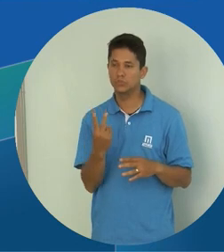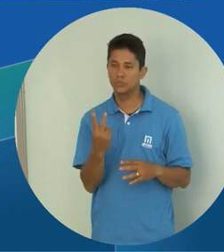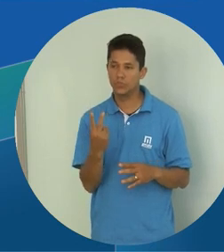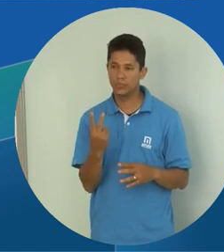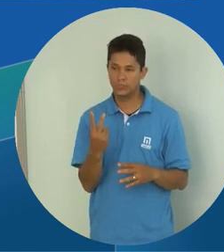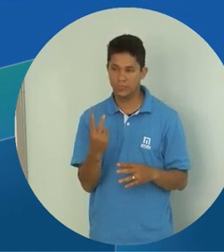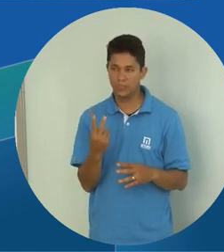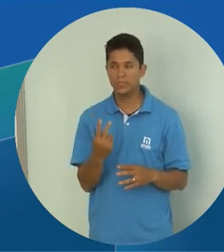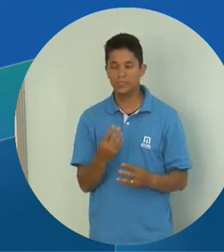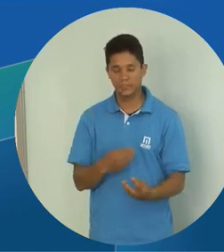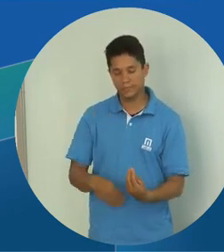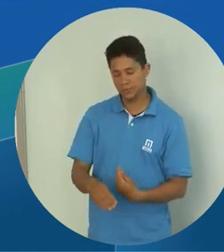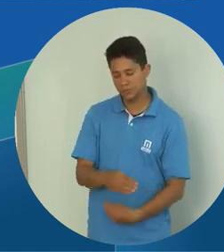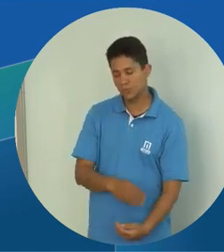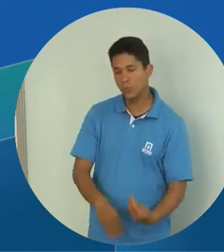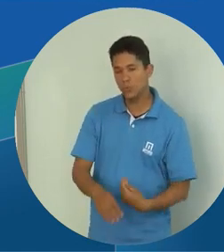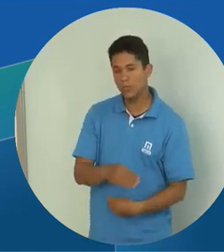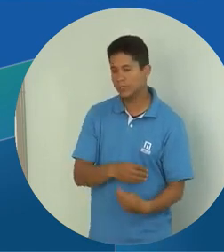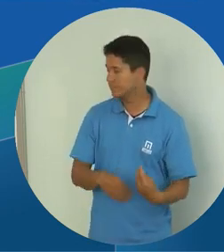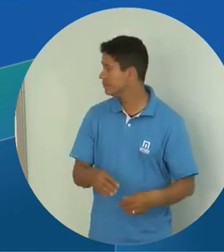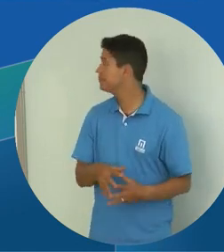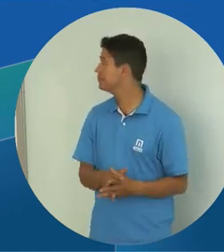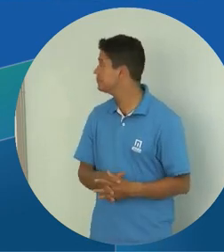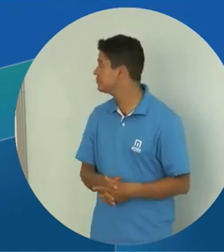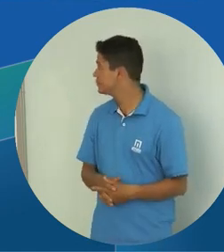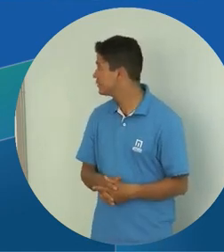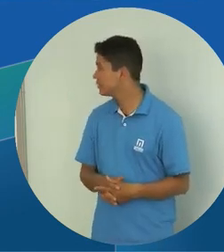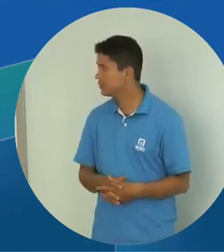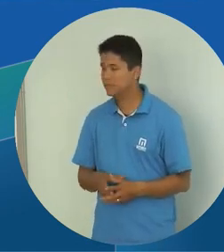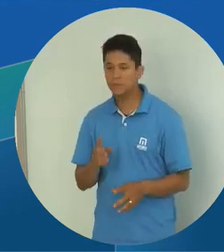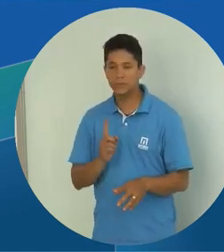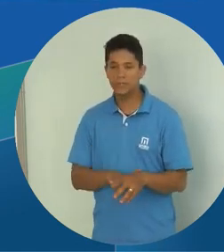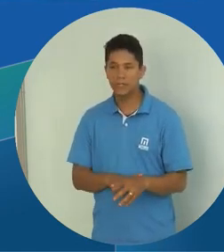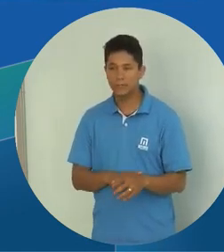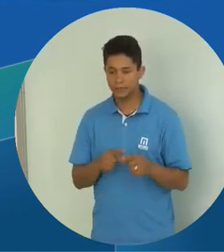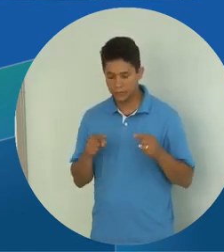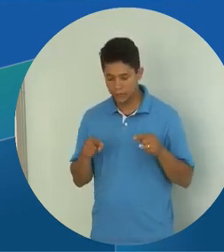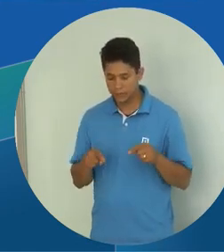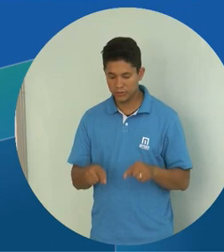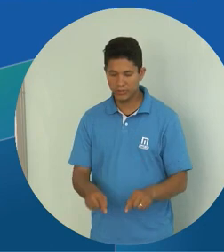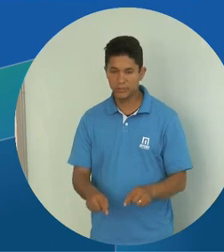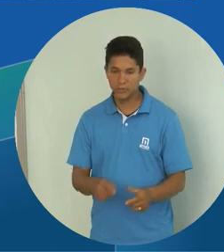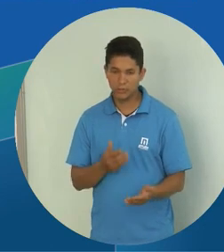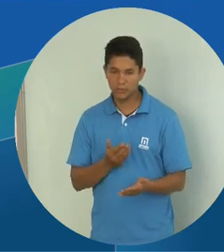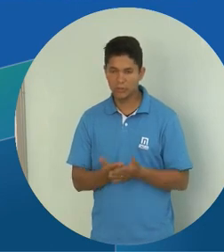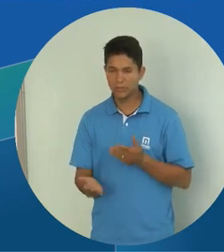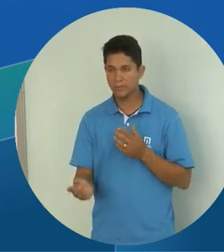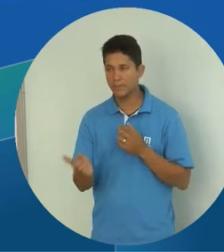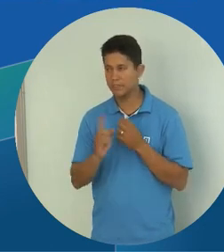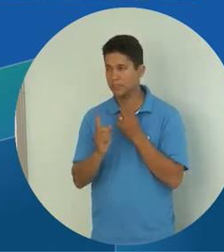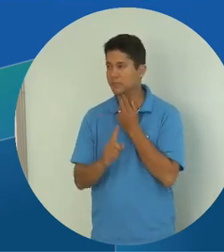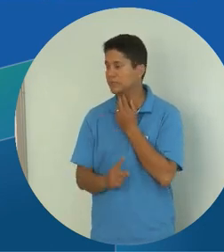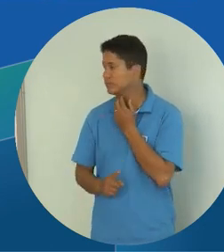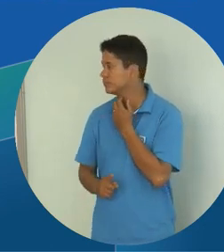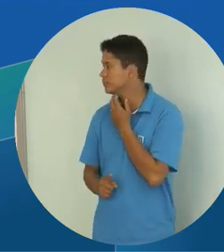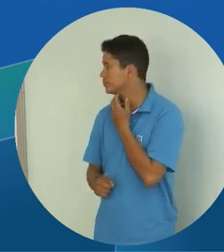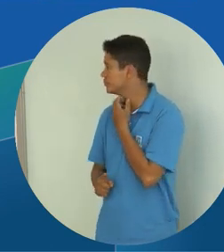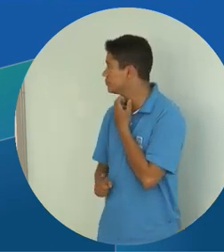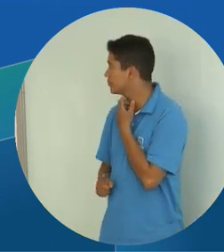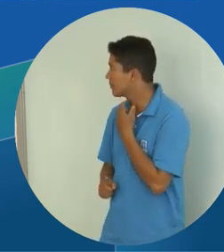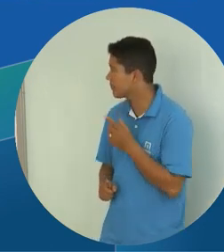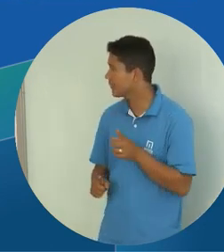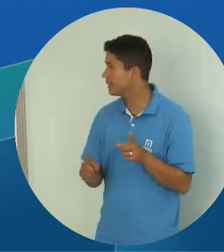para que não esse tempo de injeção não seja, de pot life, não seja perdido durante o percolar no tubo. E também,